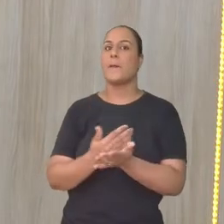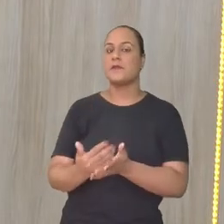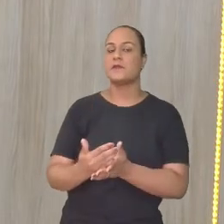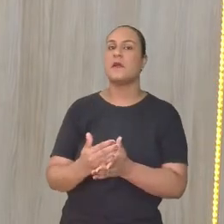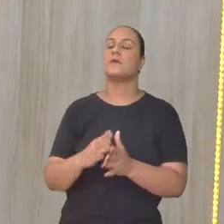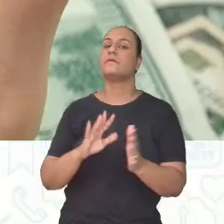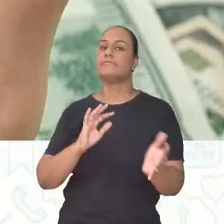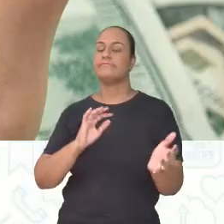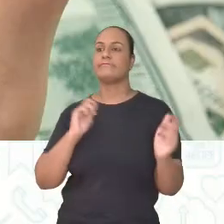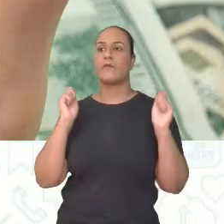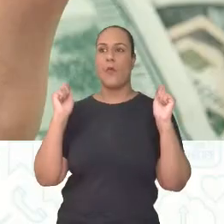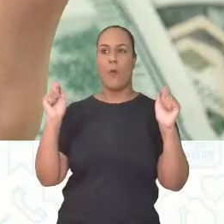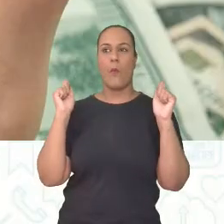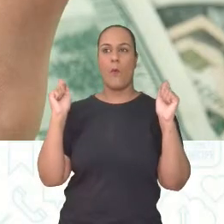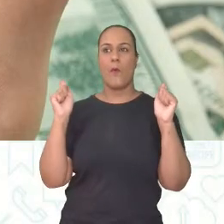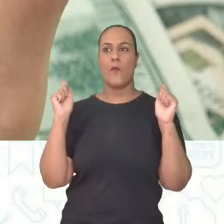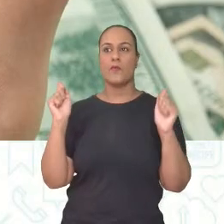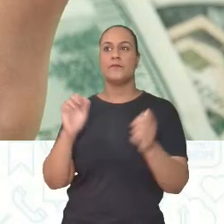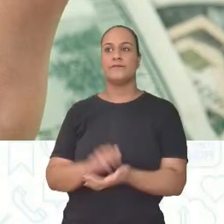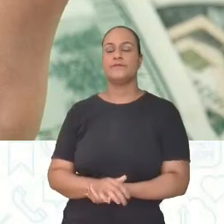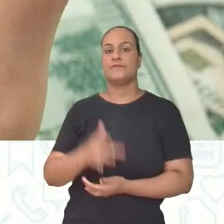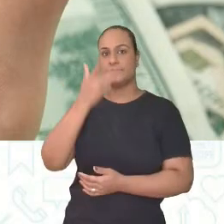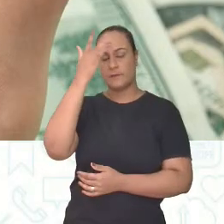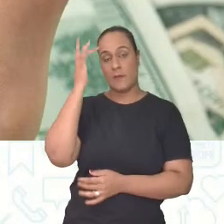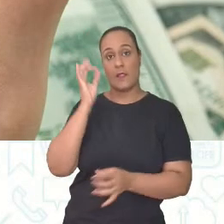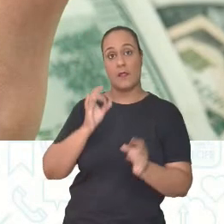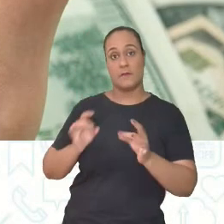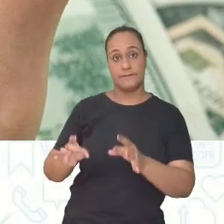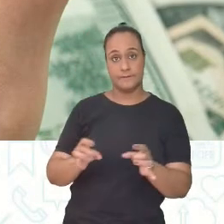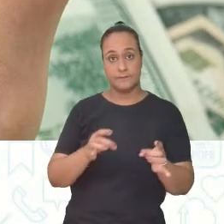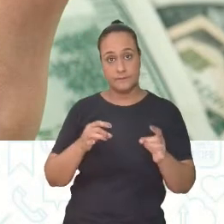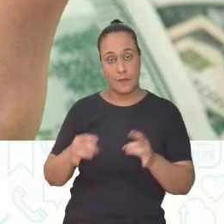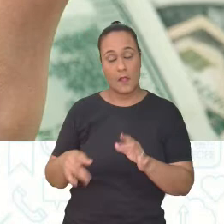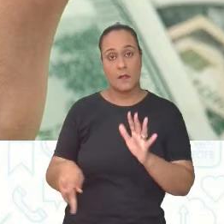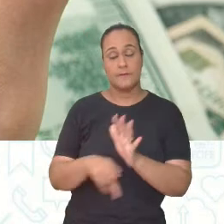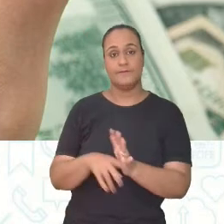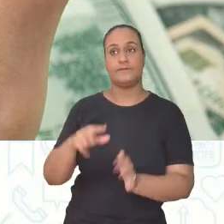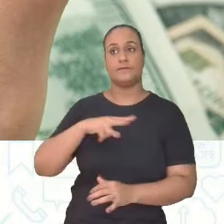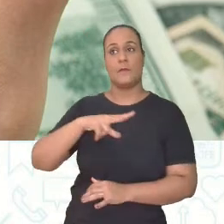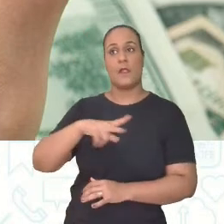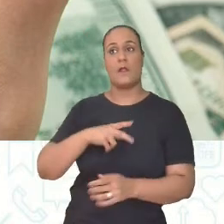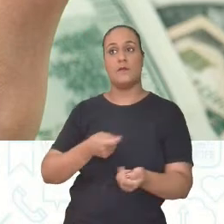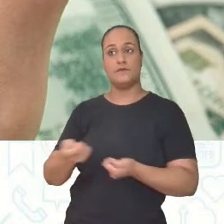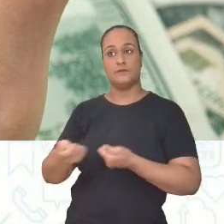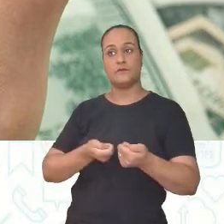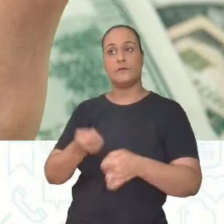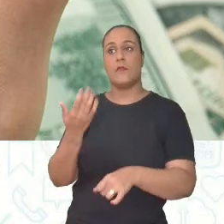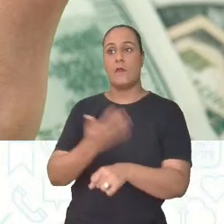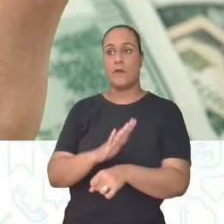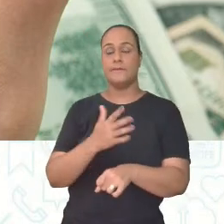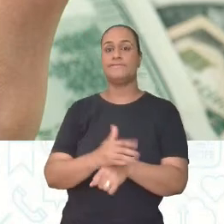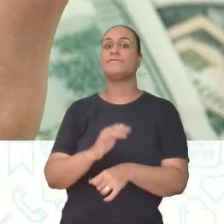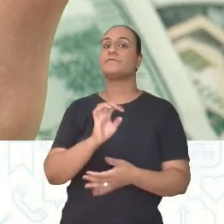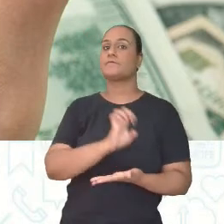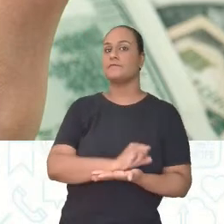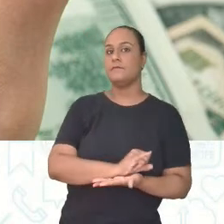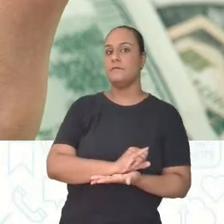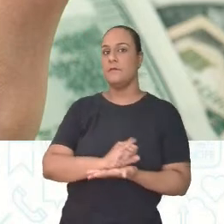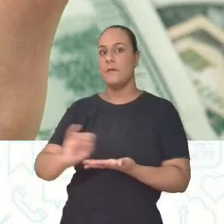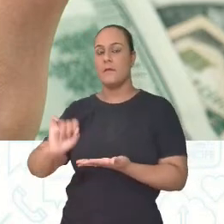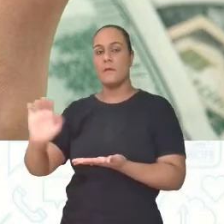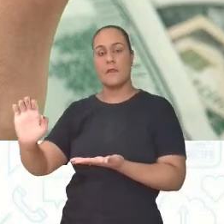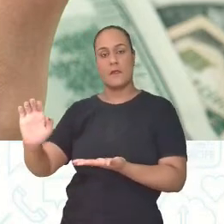se revoltar. Vejam aí, ó, os comerciantes portugueses controlavam as atividades de importação